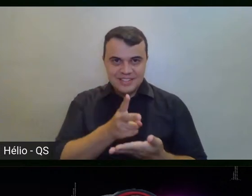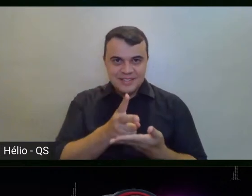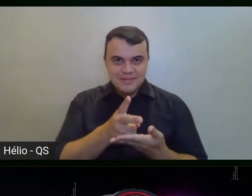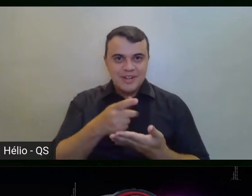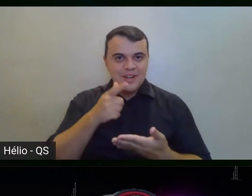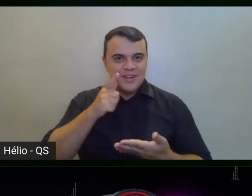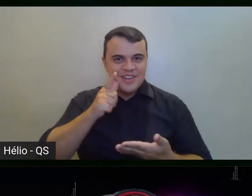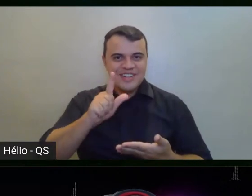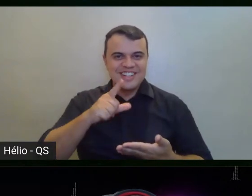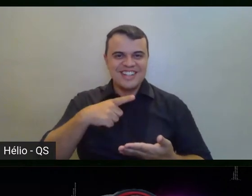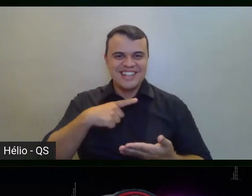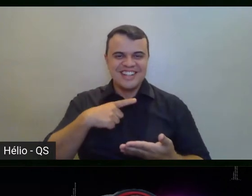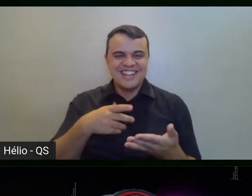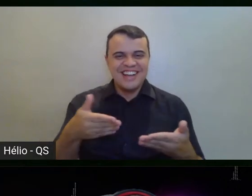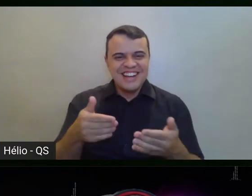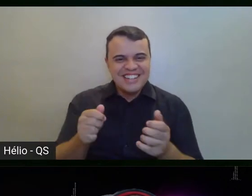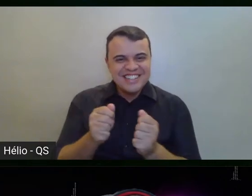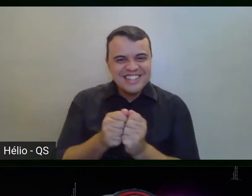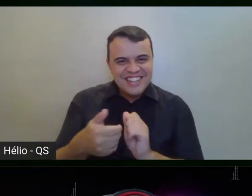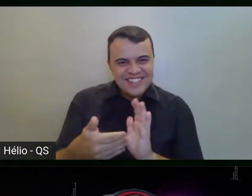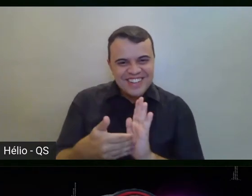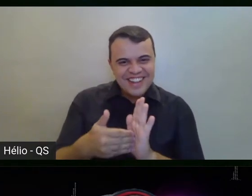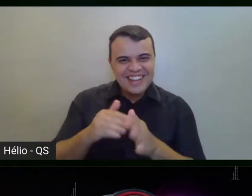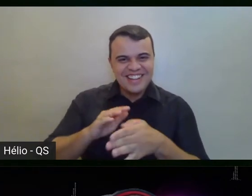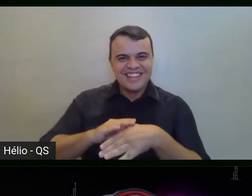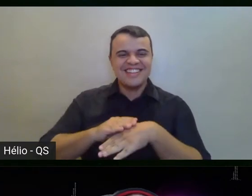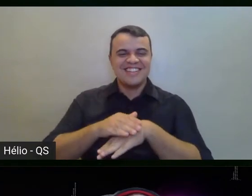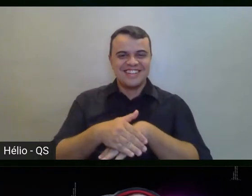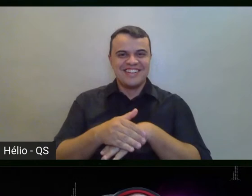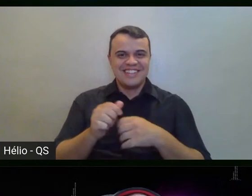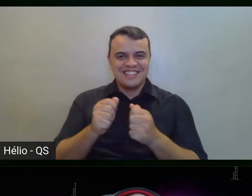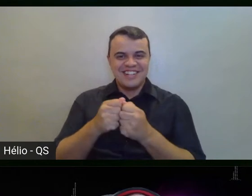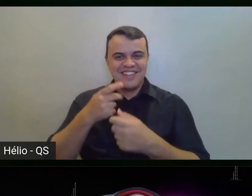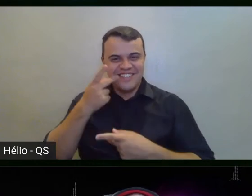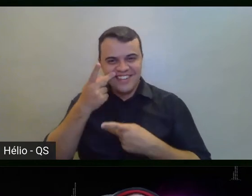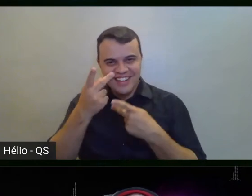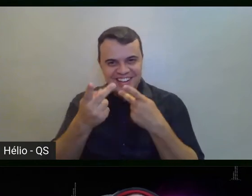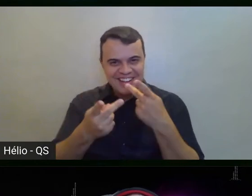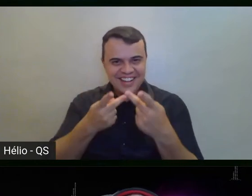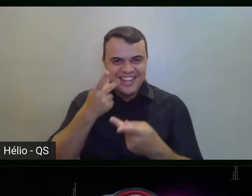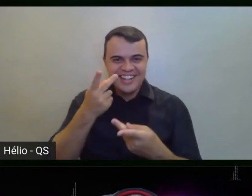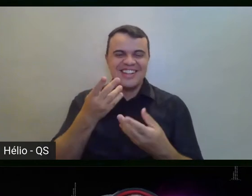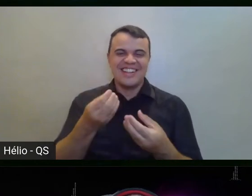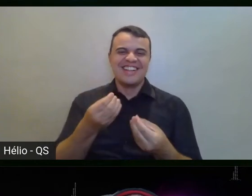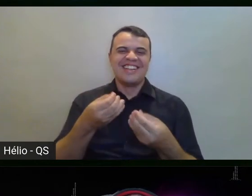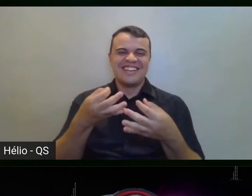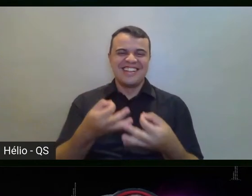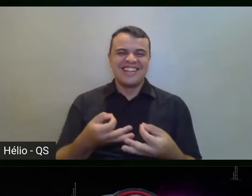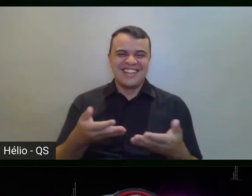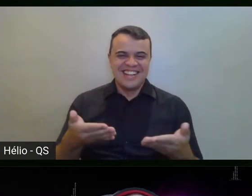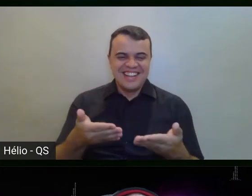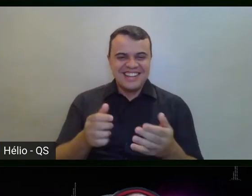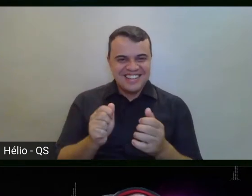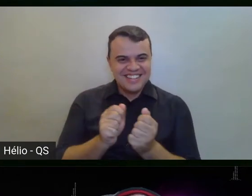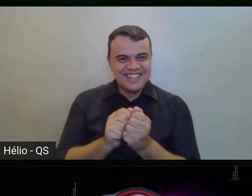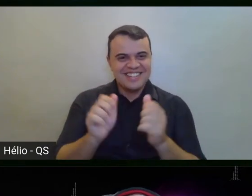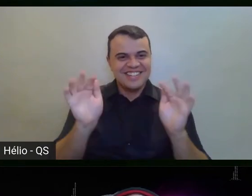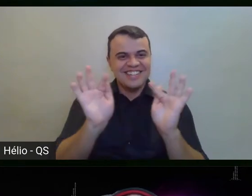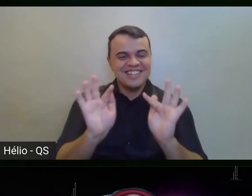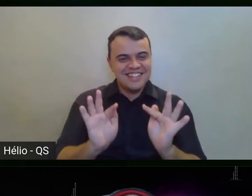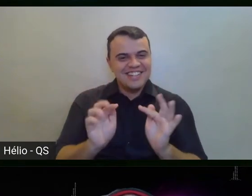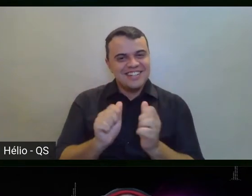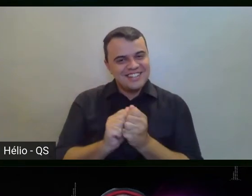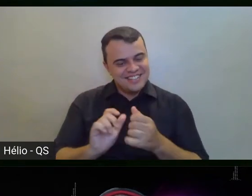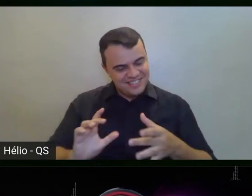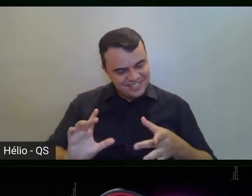aguentando a gente né até altas horas da noite pessoal fala mais que o homem da cobra né Leo mas super feliz aí com essa